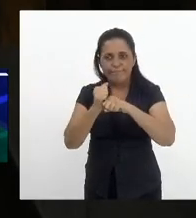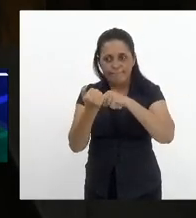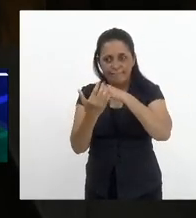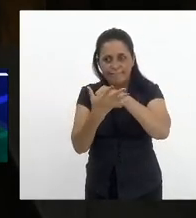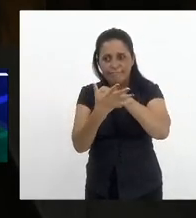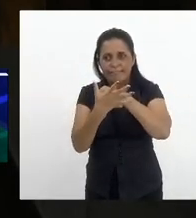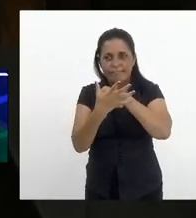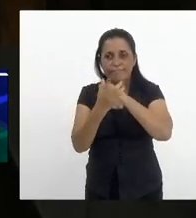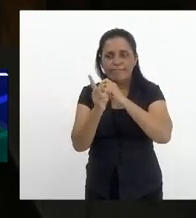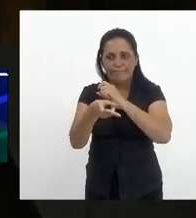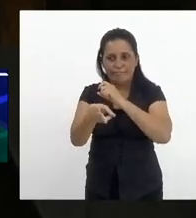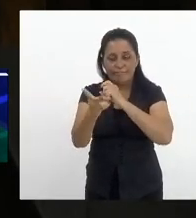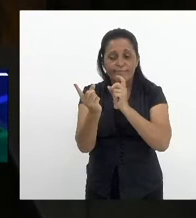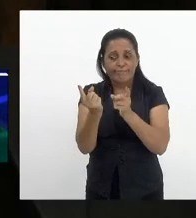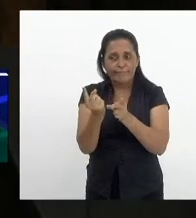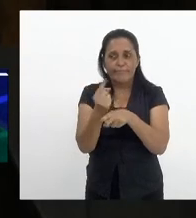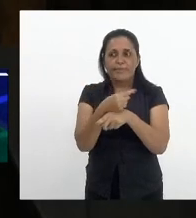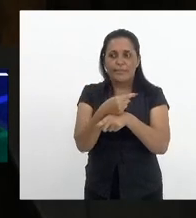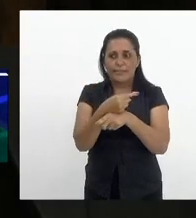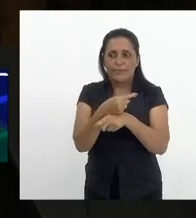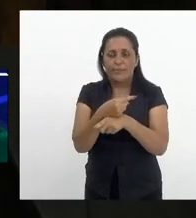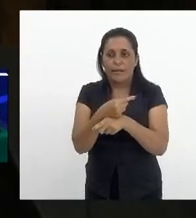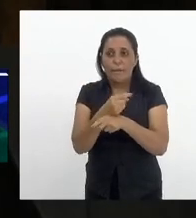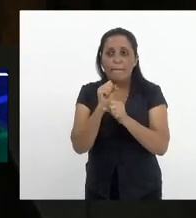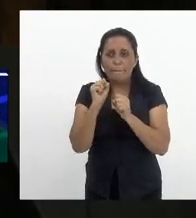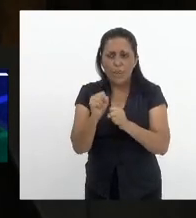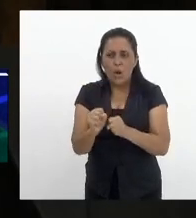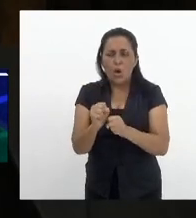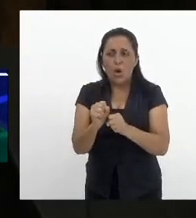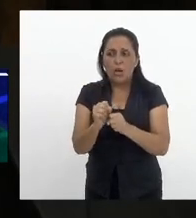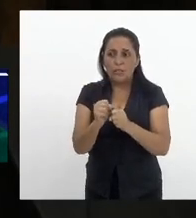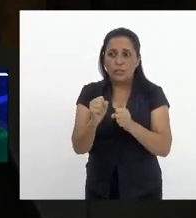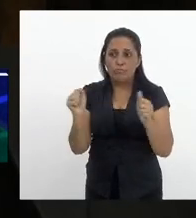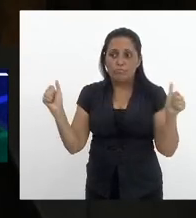Ao contrário, pode vir a se agravar